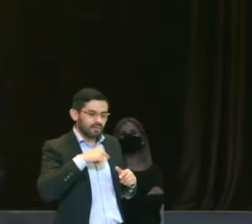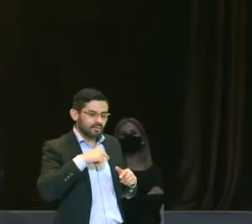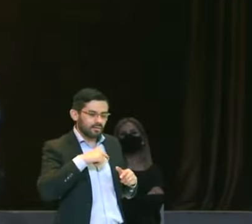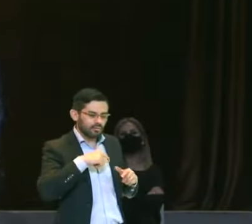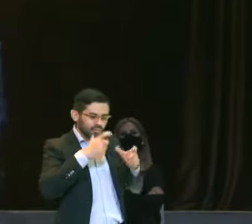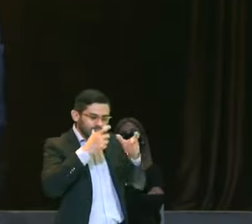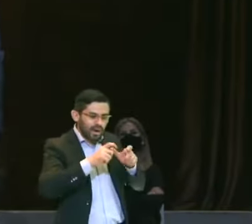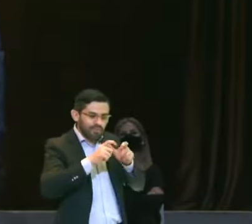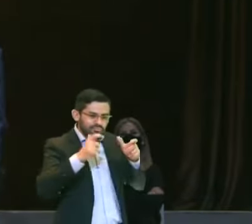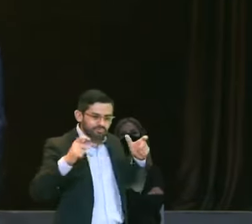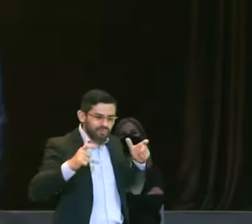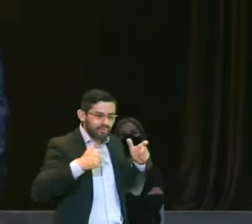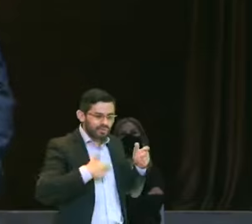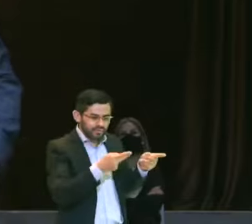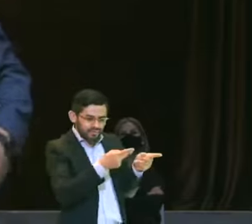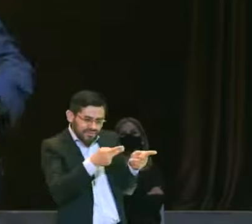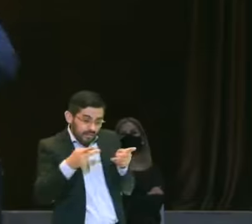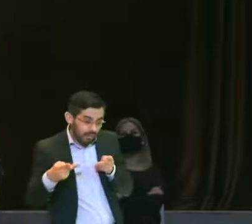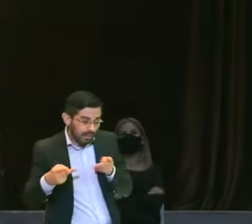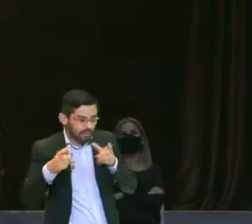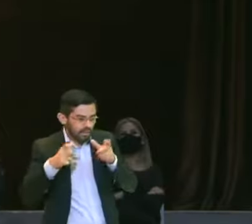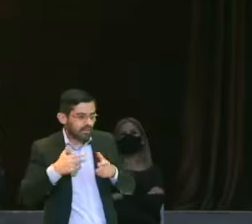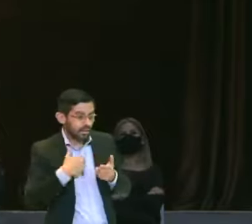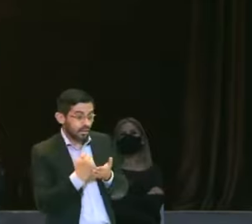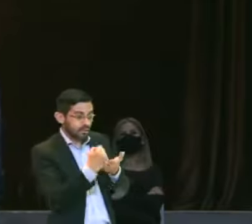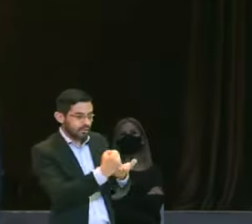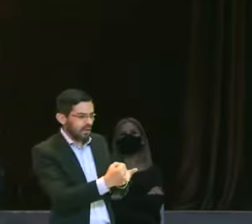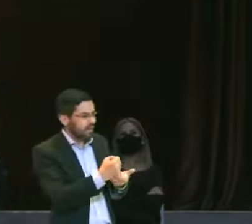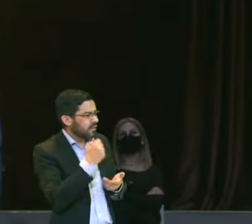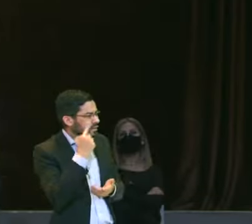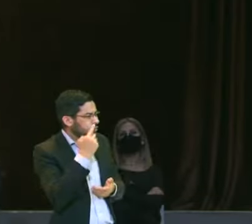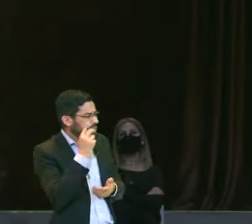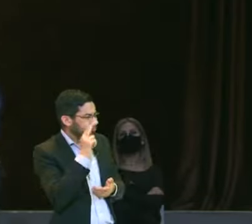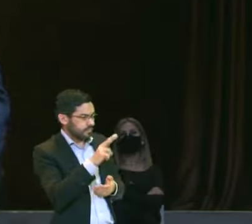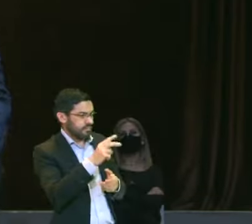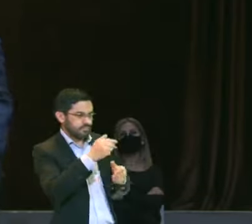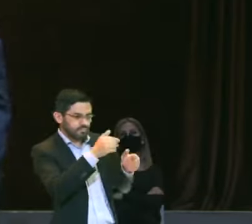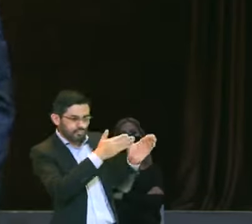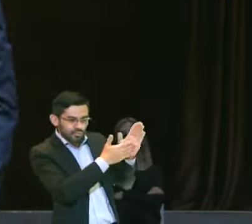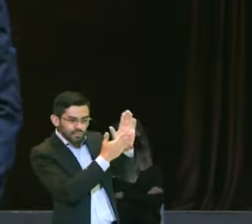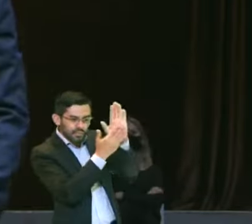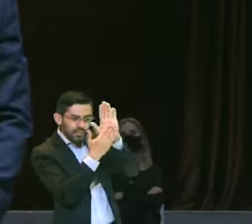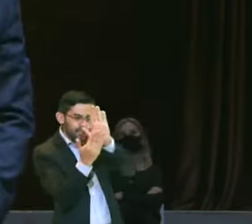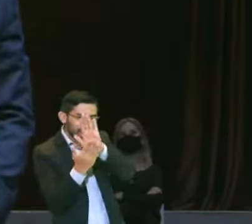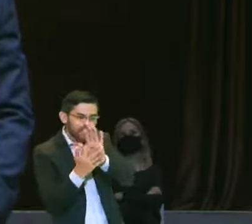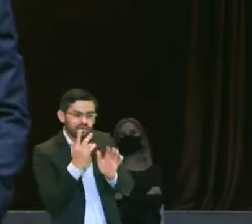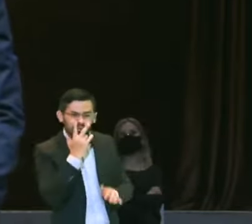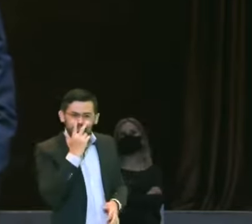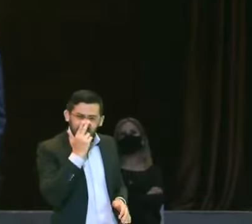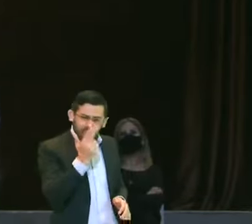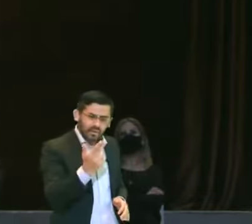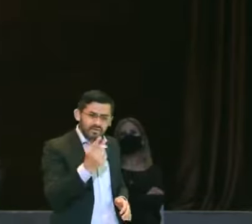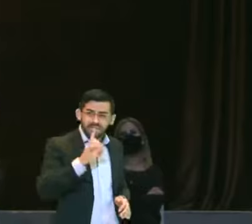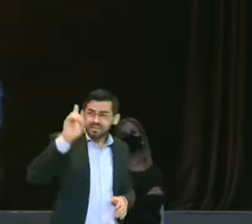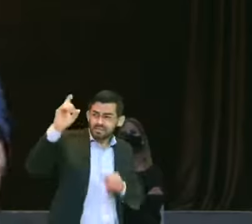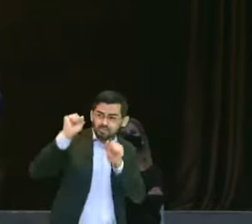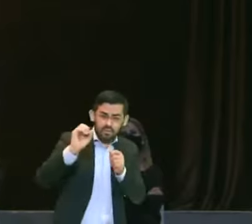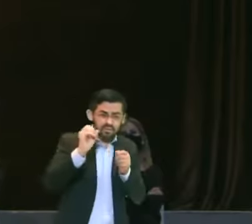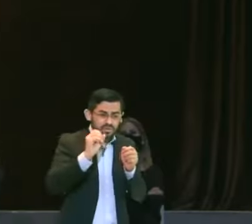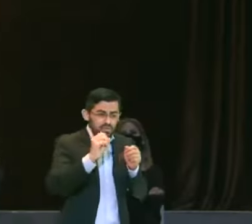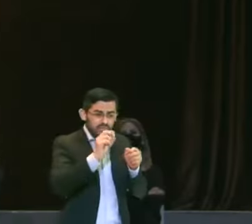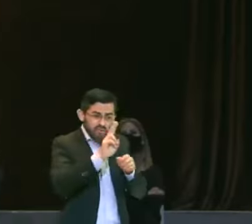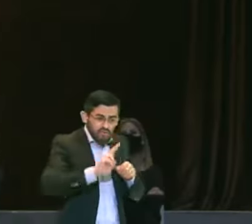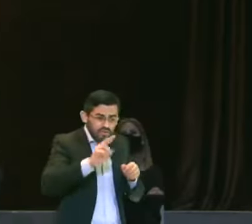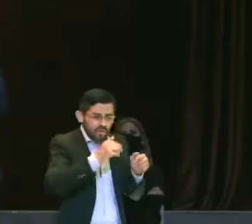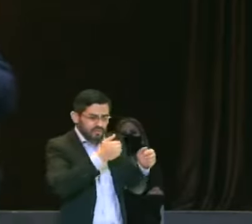enorme, queria que você fosse lá conhecer, eu quero ajudar, eu vi a música, eu acho que Deus pode usar essa